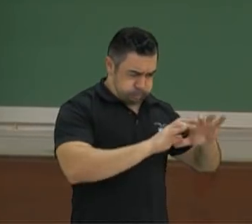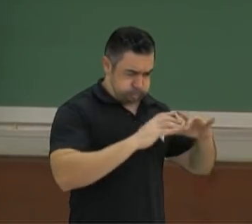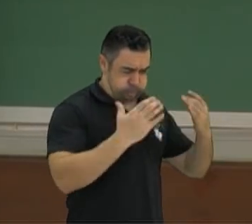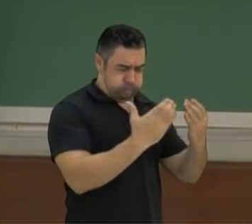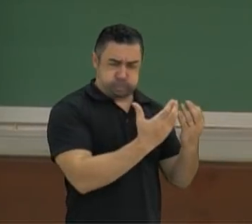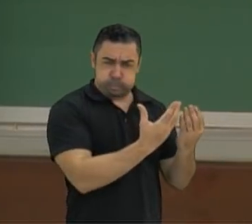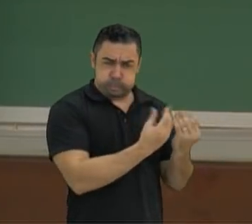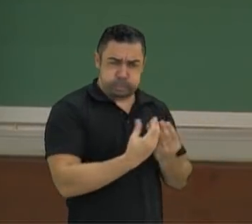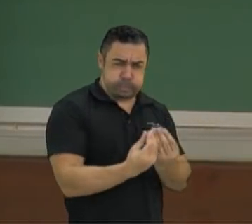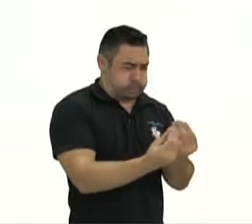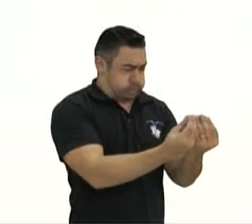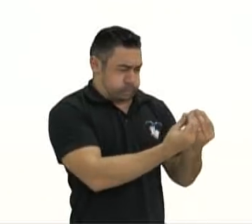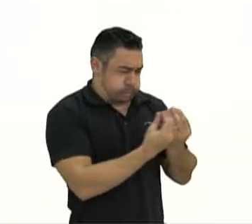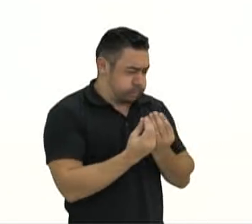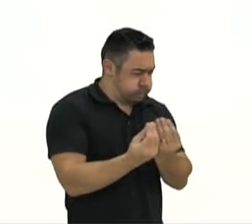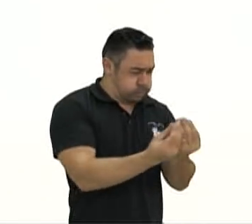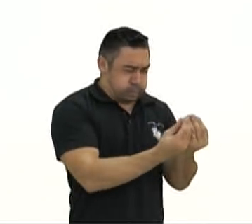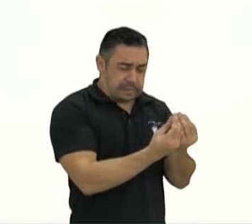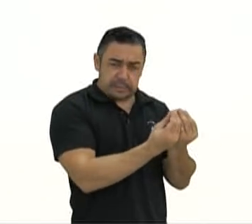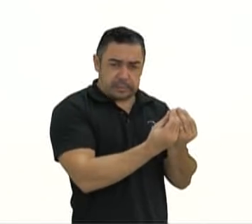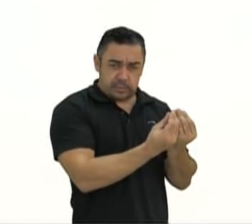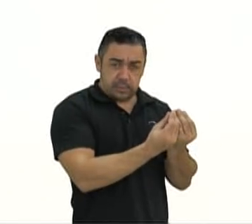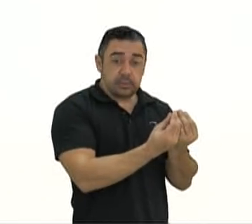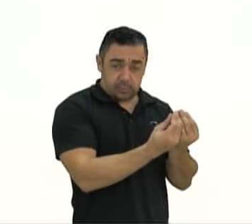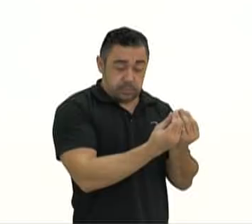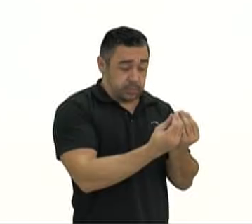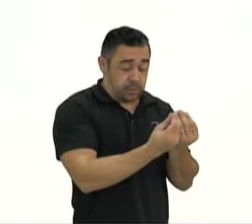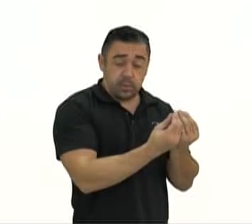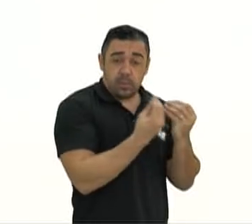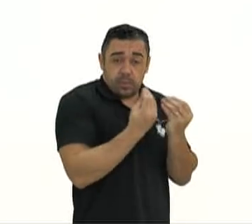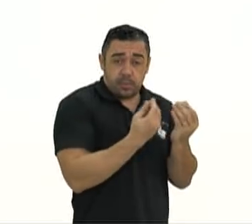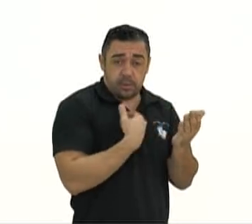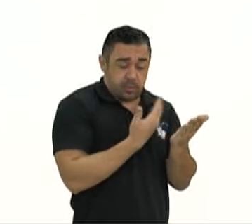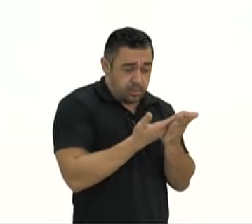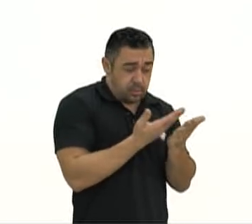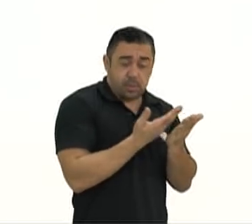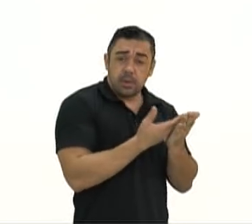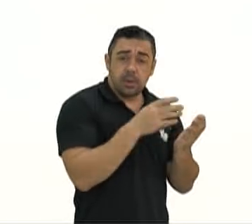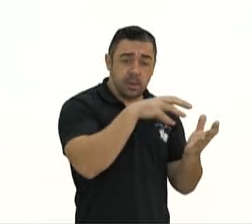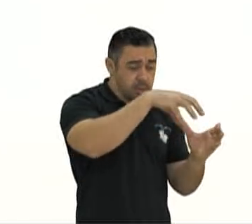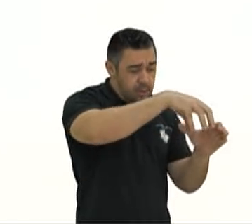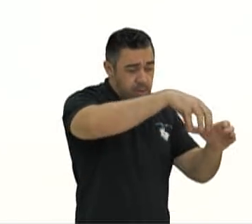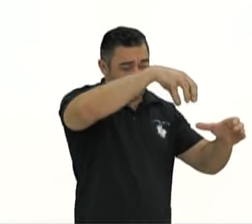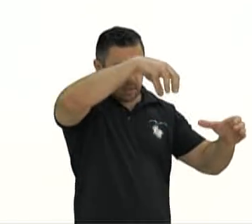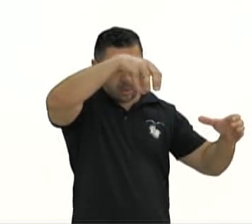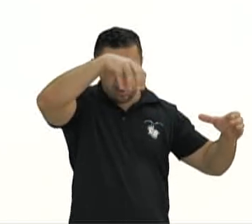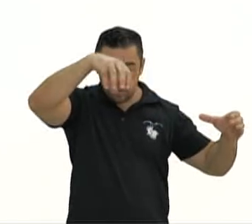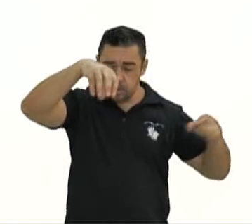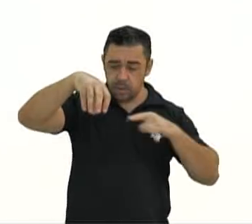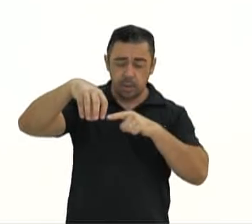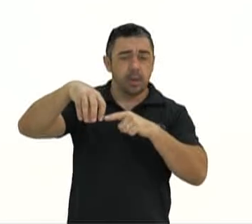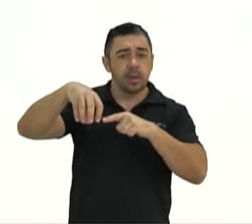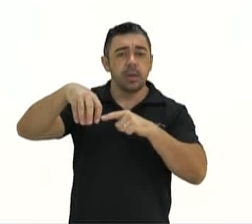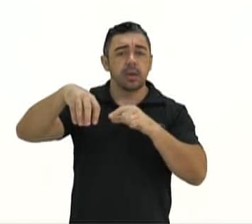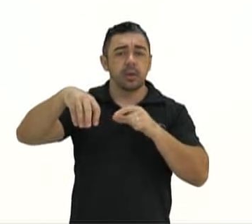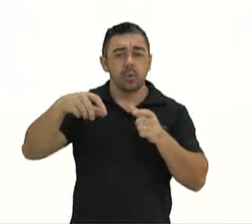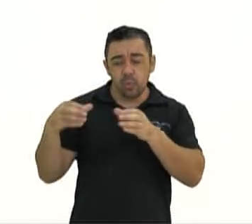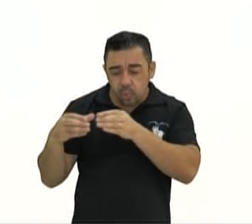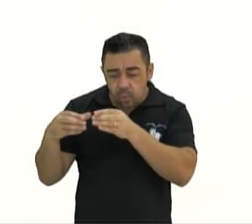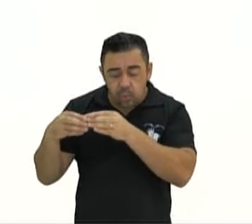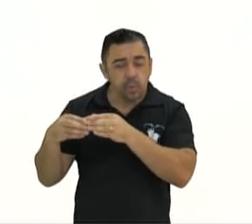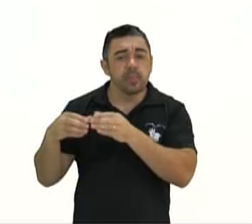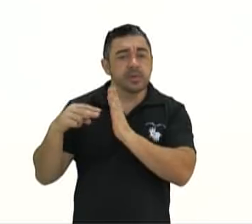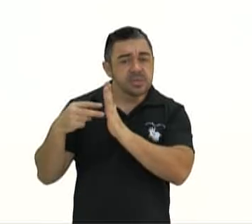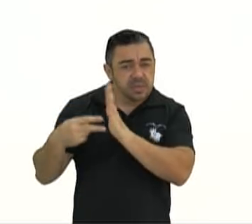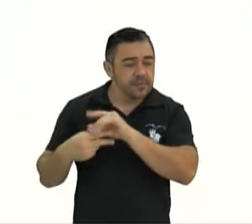que queremos estudar, podemos realizar a pesquisa em uma amostra que represente essa população.